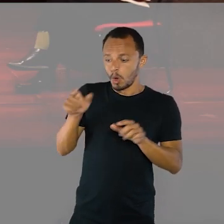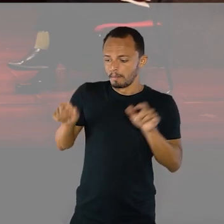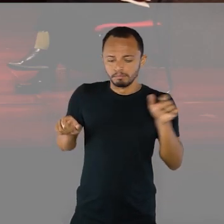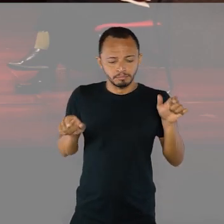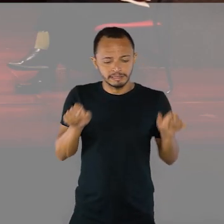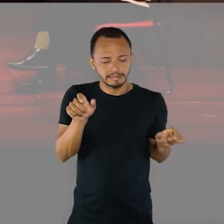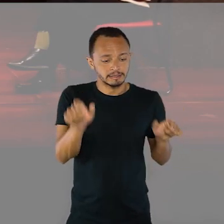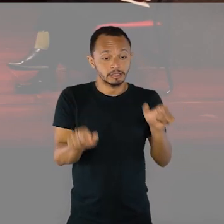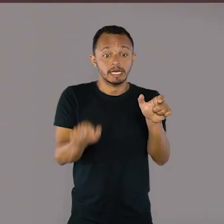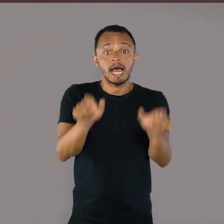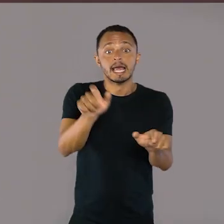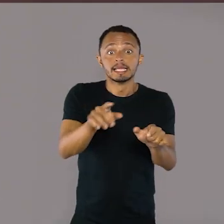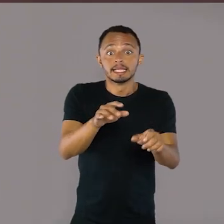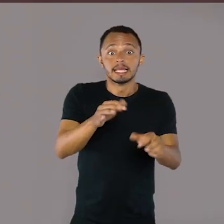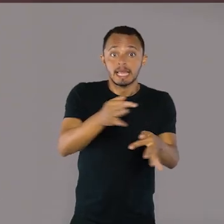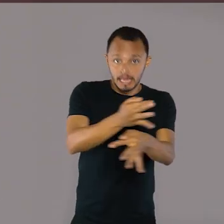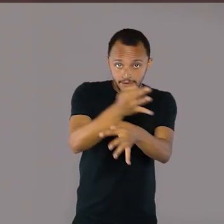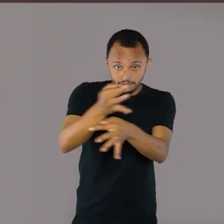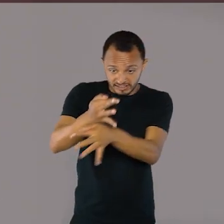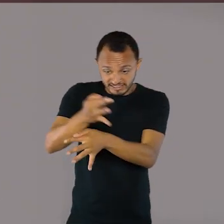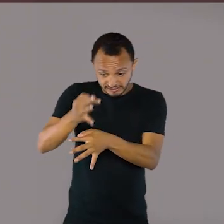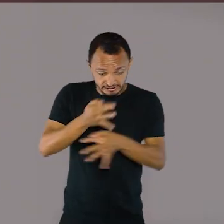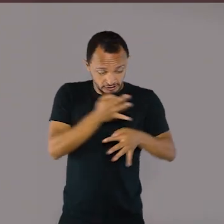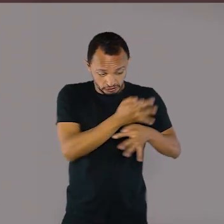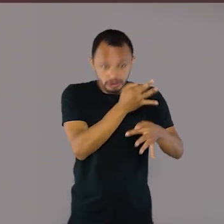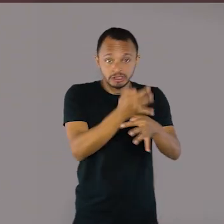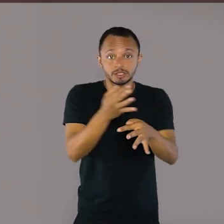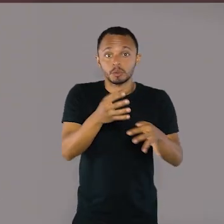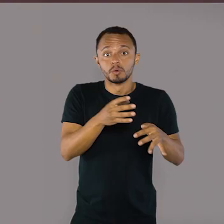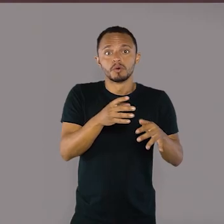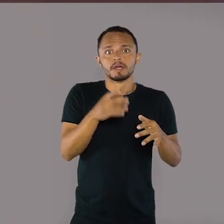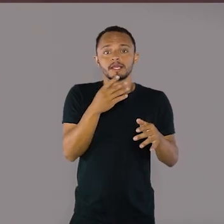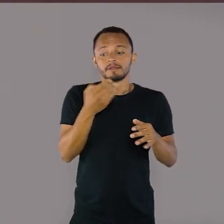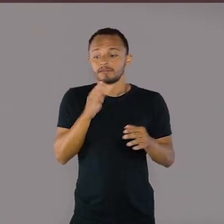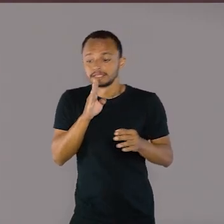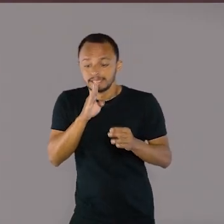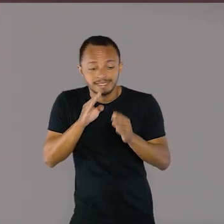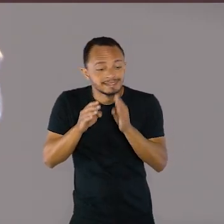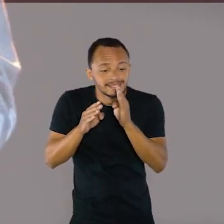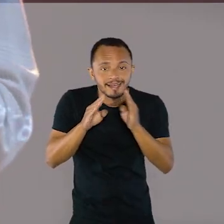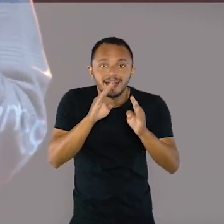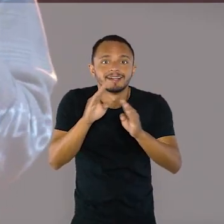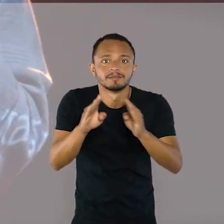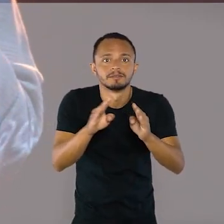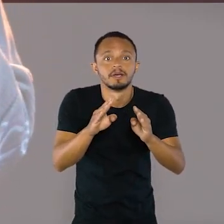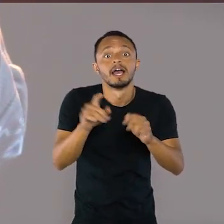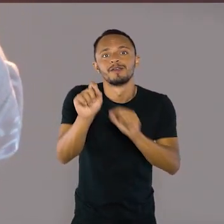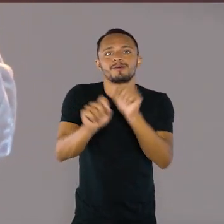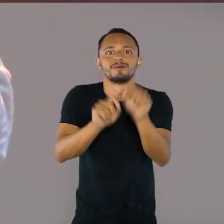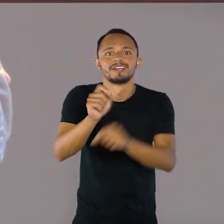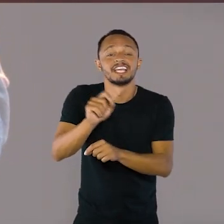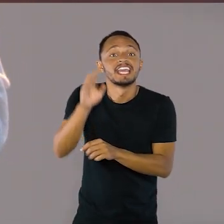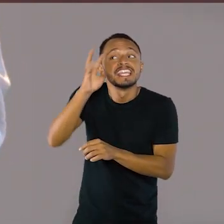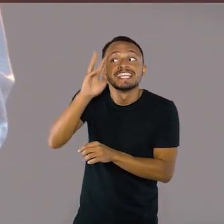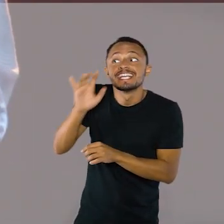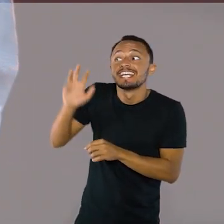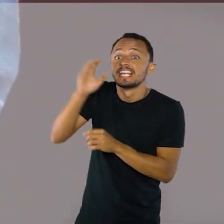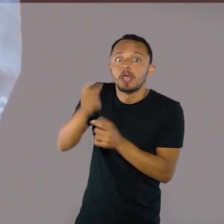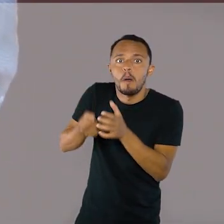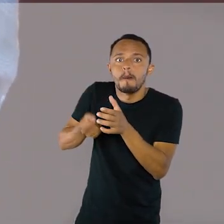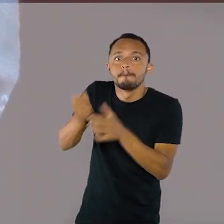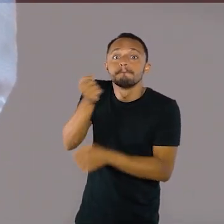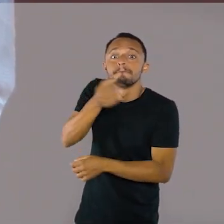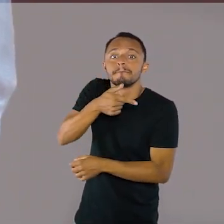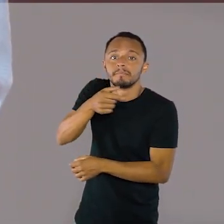silenciados pela imagem criada por Pedro Américo, enfim, por toda a mitologia, pelo mito criado em torno do Brado do Ipiranga,